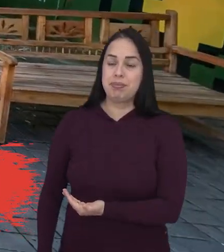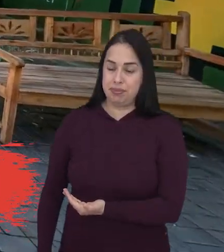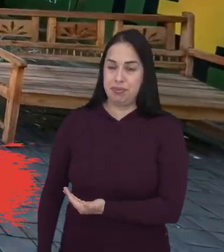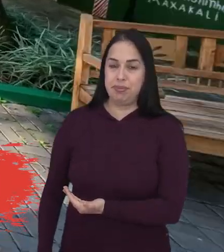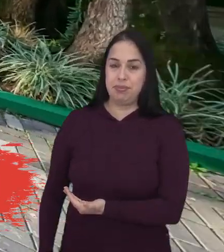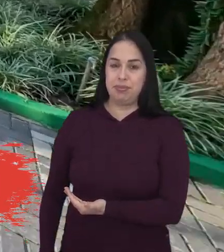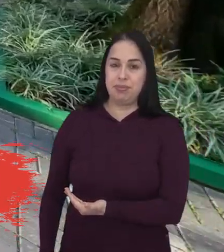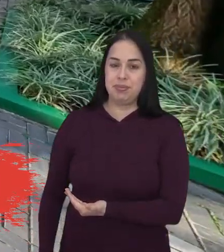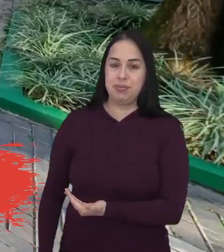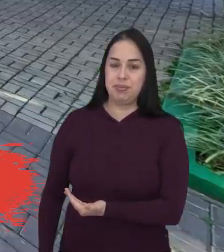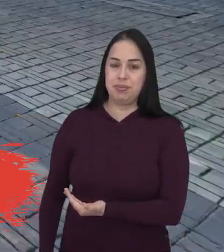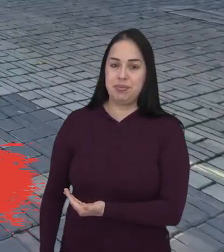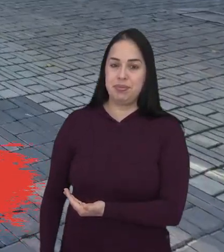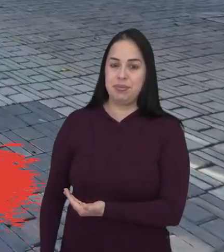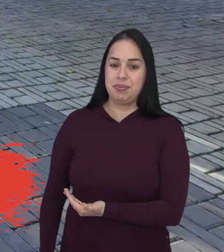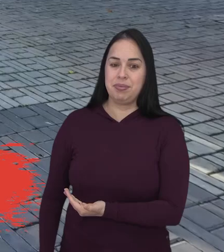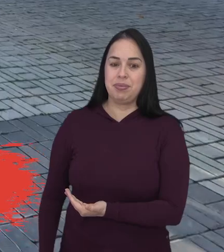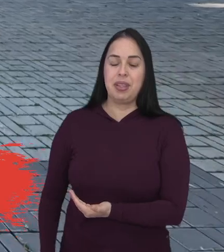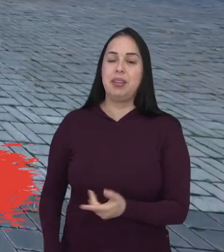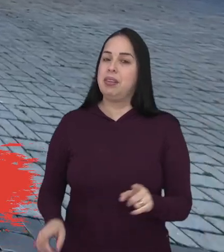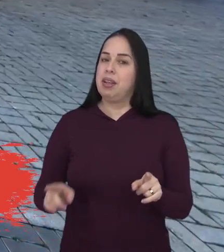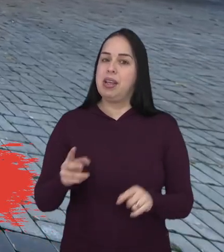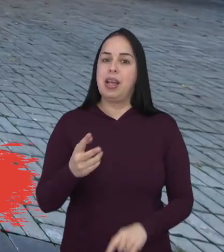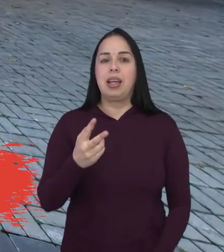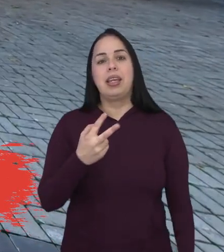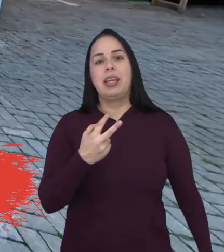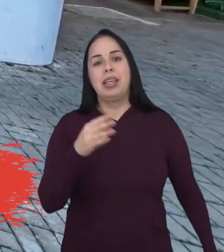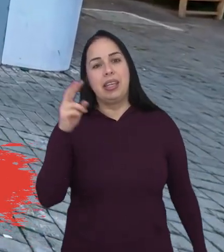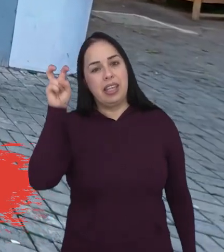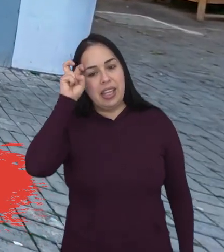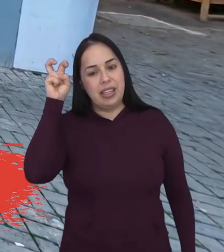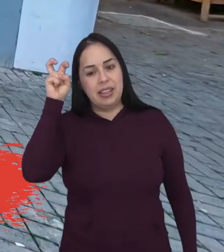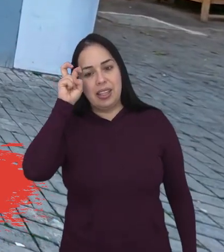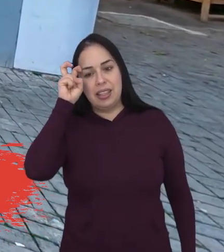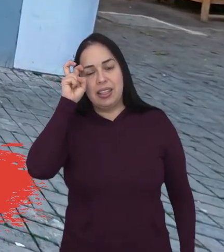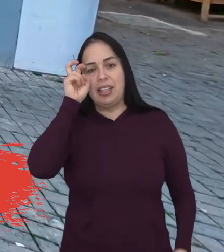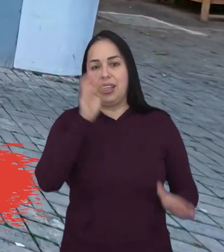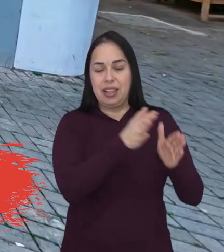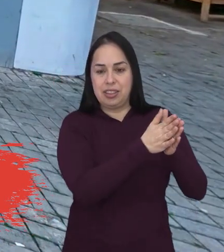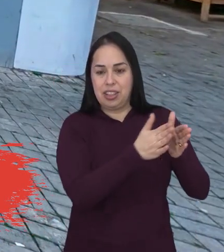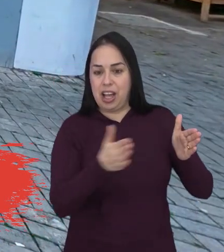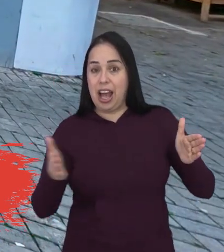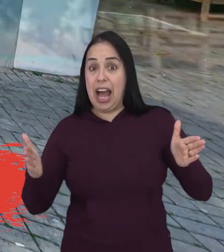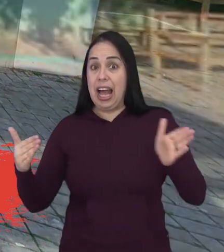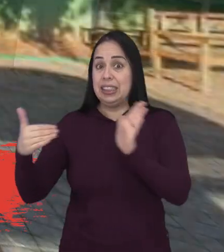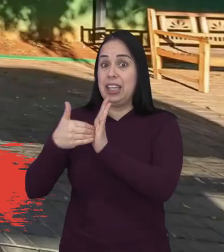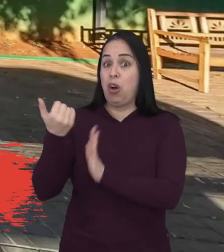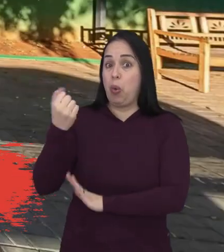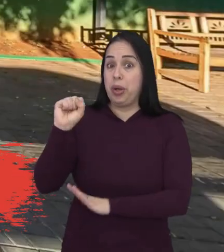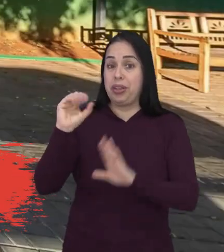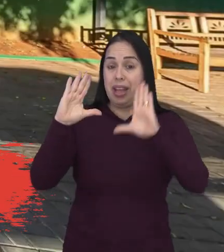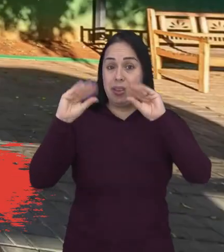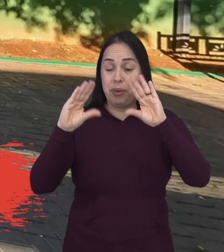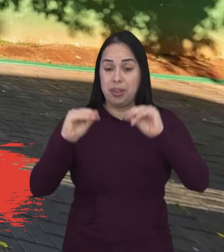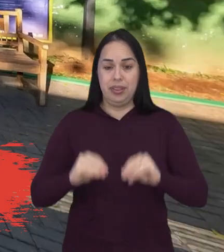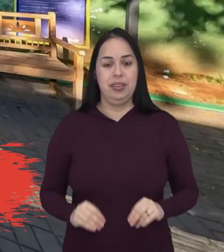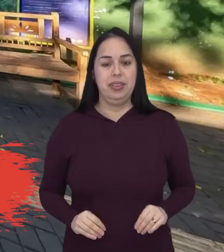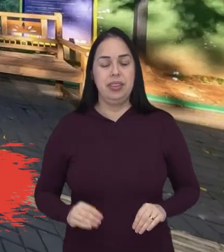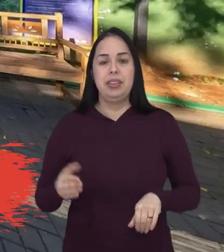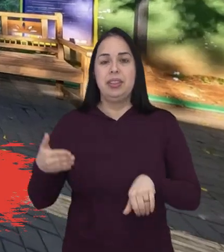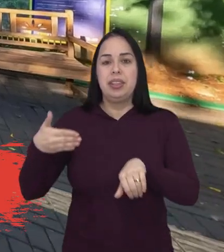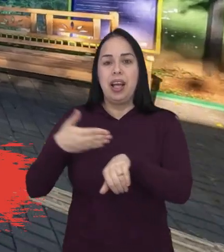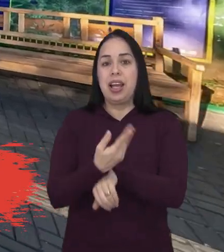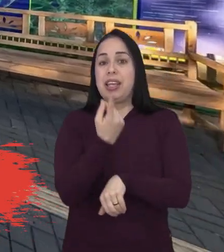manhã às 6 da tarde, exceto às quintas-feiras, quando o período é estendido até às 8 da noite. A entrada inteira